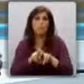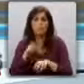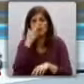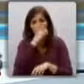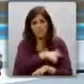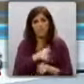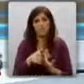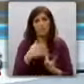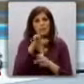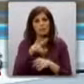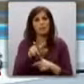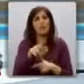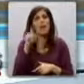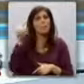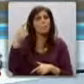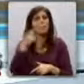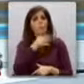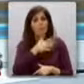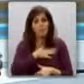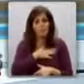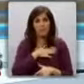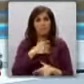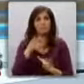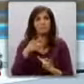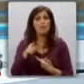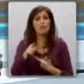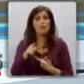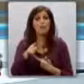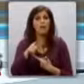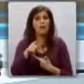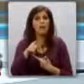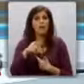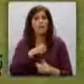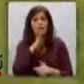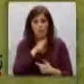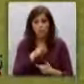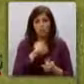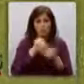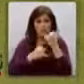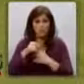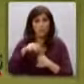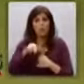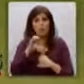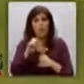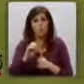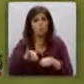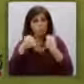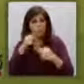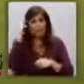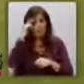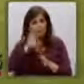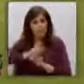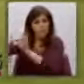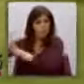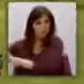O Benfica joga amanhã em Paços da Ferreira e Jorge Jesus vai ter de fazer novas alterações no 11 inicial. Nico Gaetan lesionou-se na Madeira e fica fora da